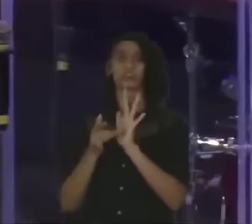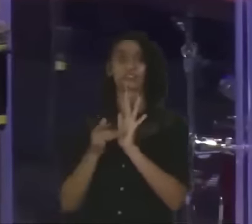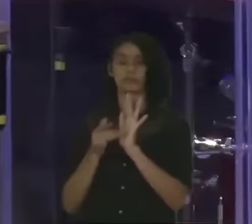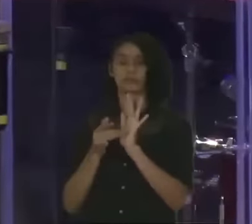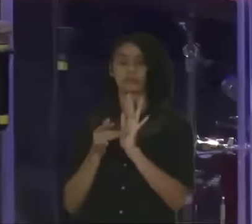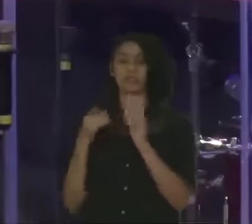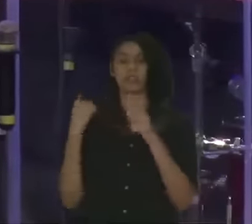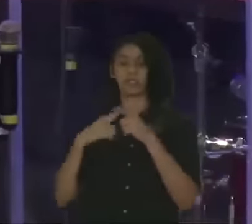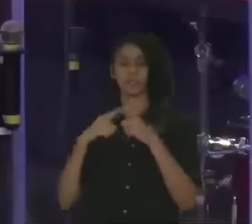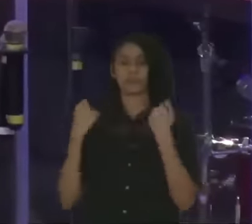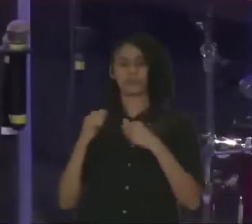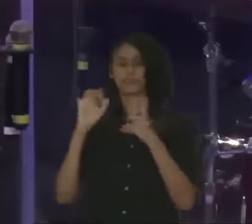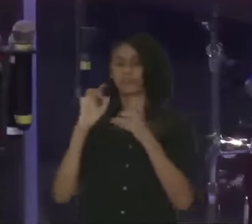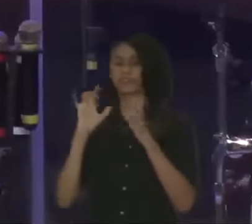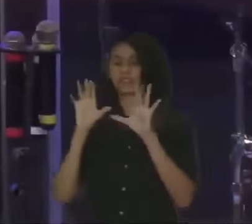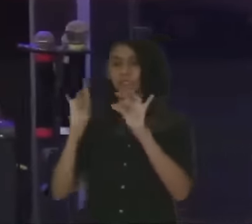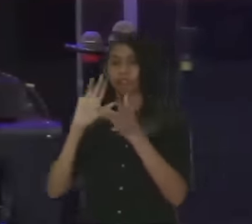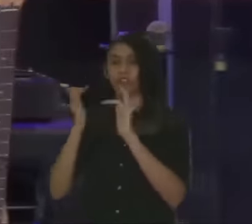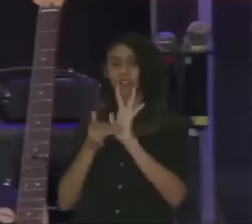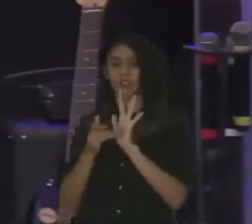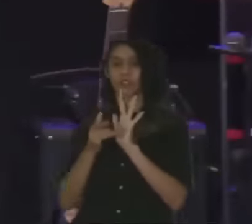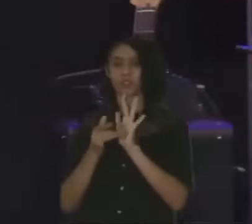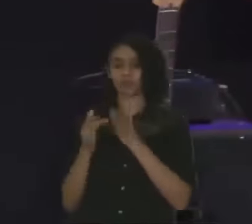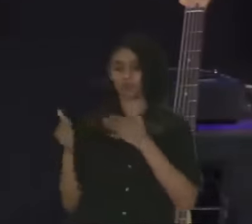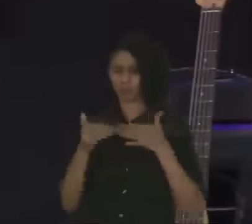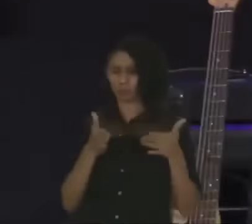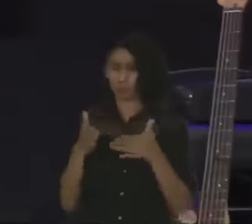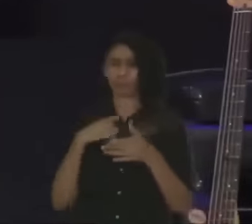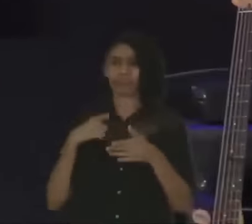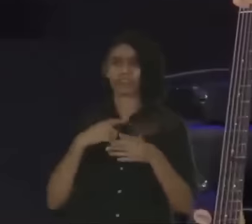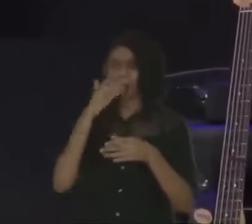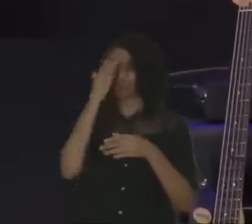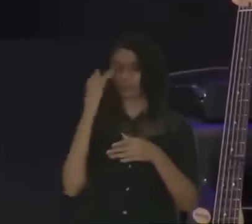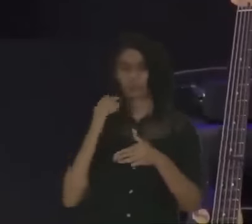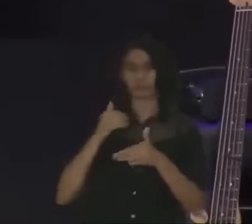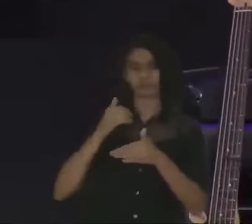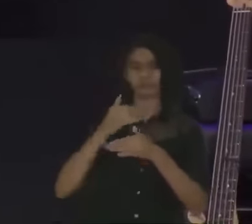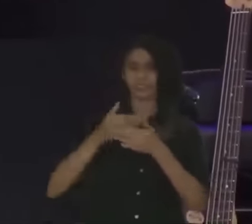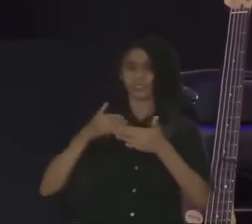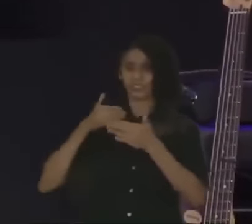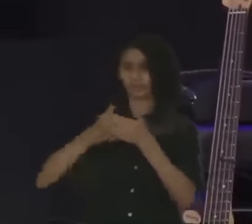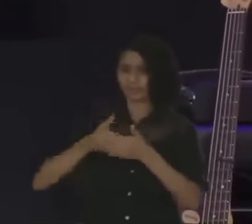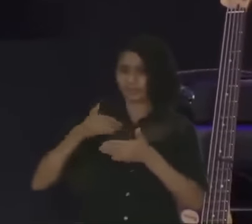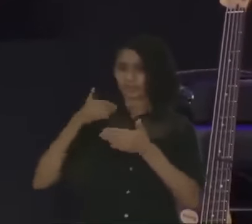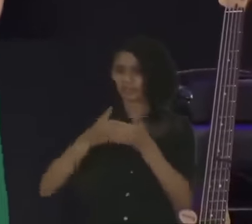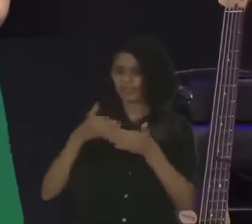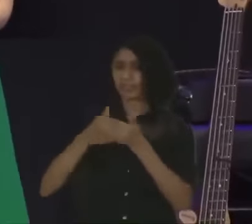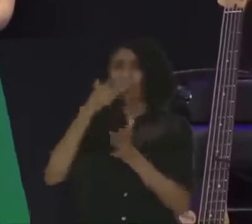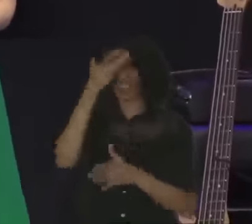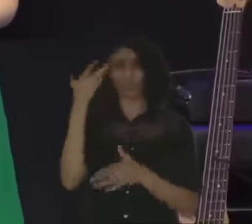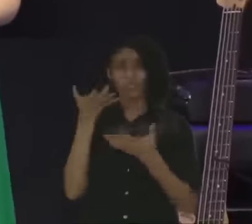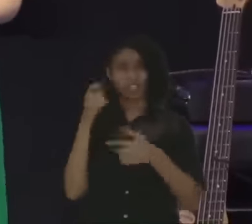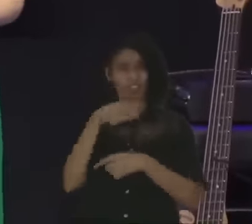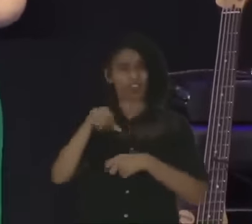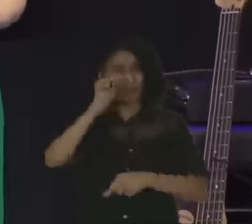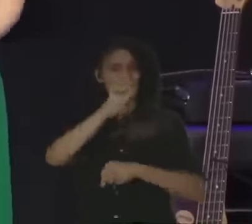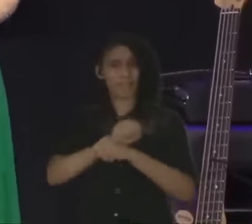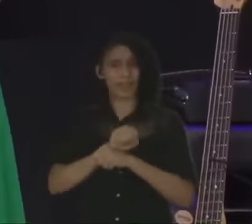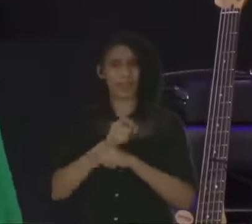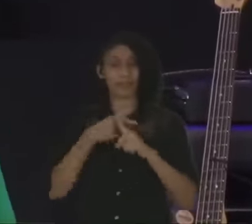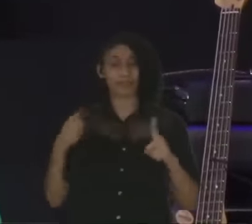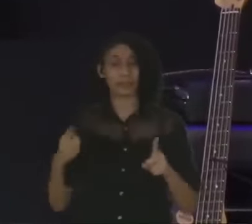necessidade no meio do caminho ela tem que enfrentar muitos obstáculos e eu imagino que as pessoas tentaram parar ela mas ela